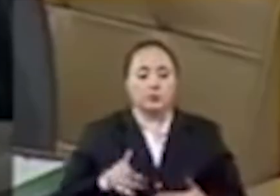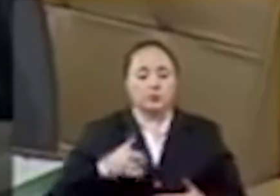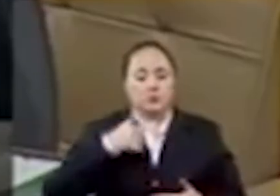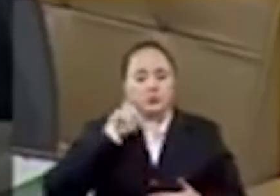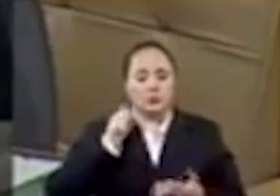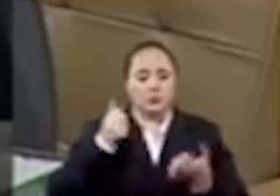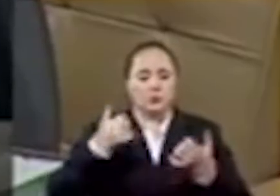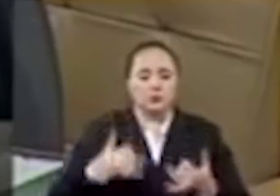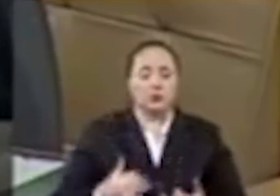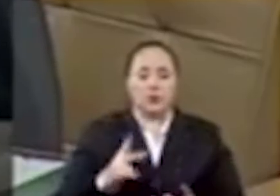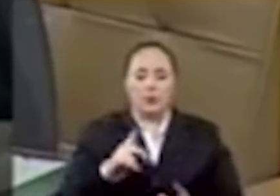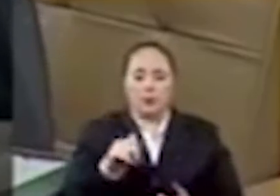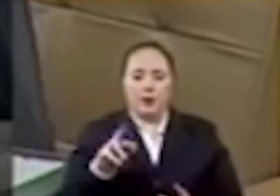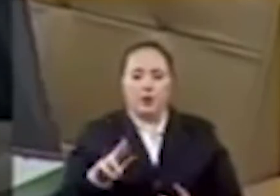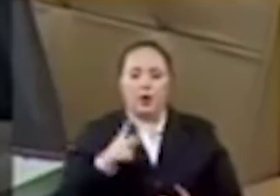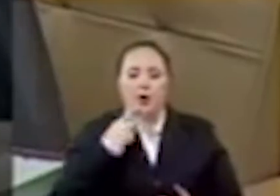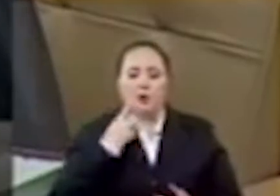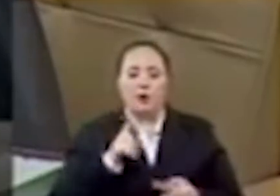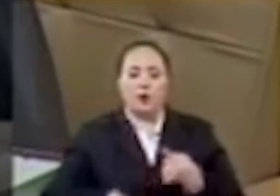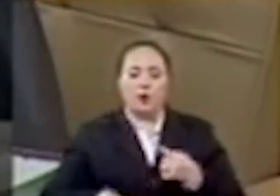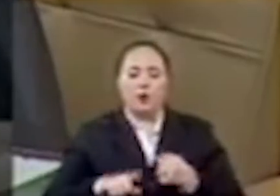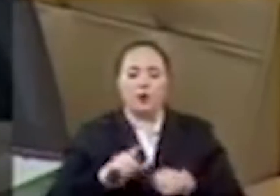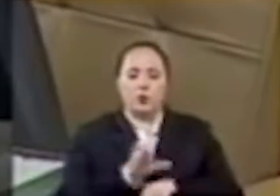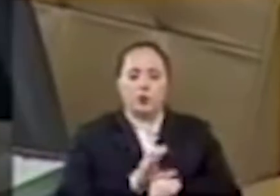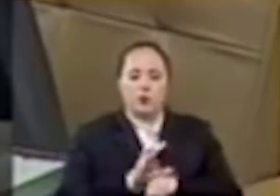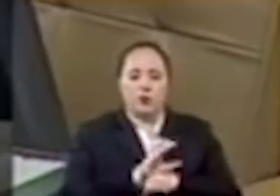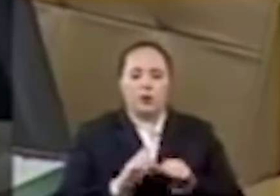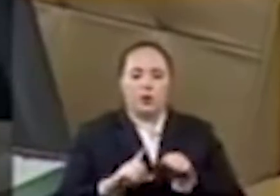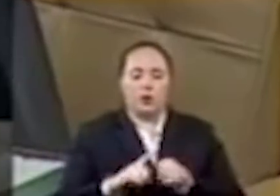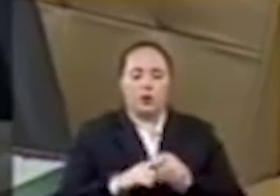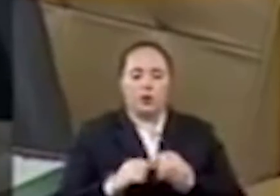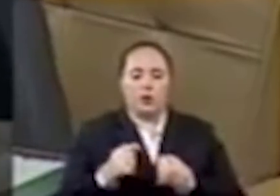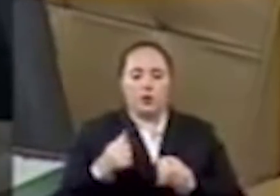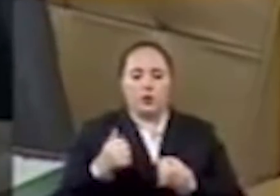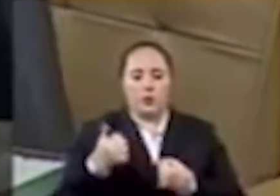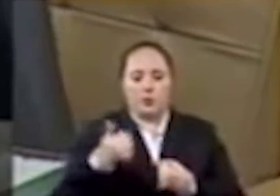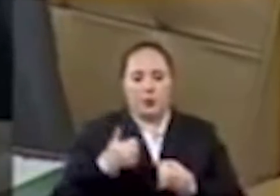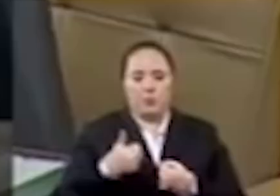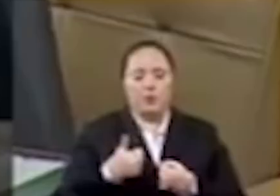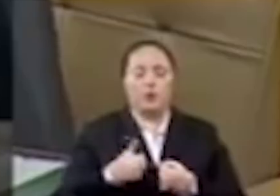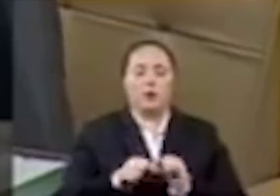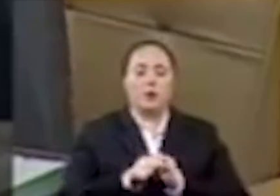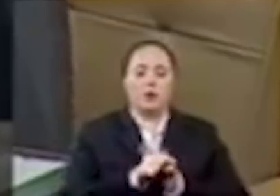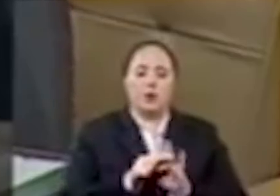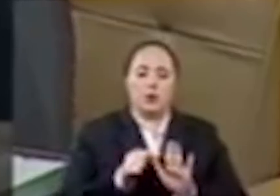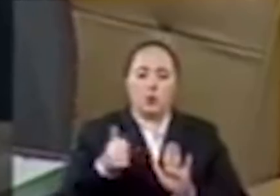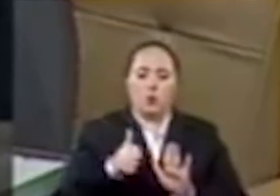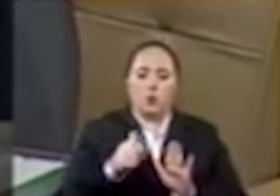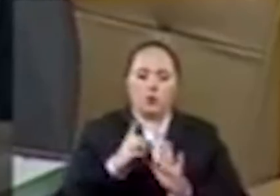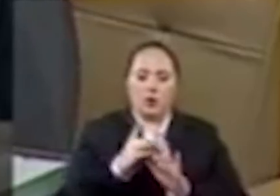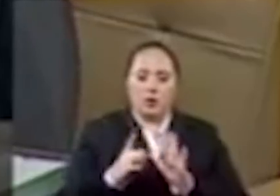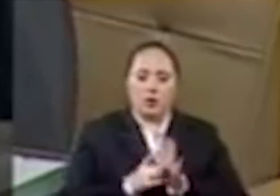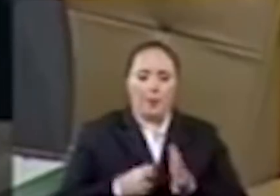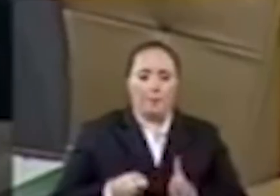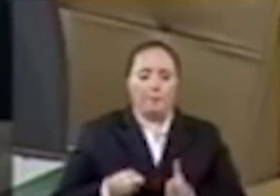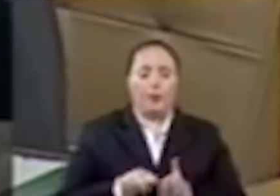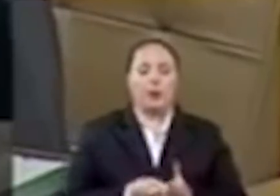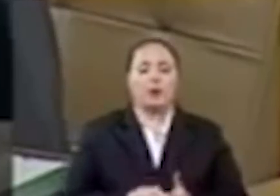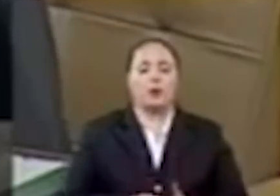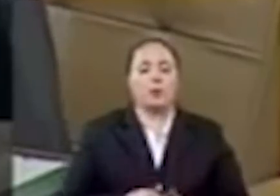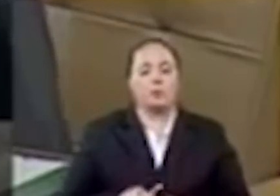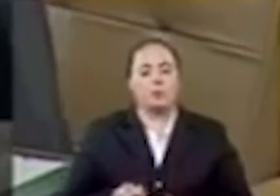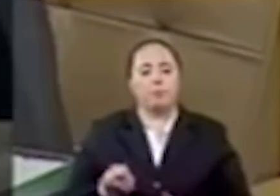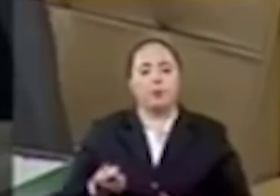de inconstitucionalidade do artigo 1º, inciso 1 do decreto impugnado, quando concede